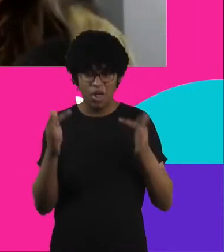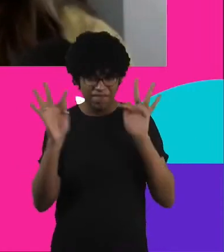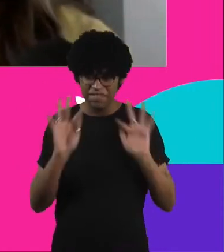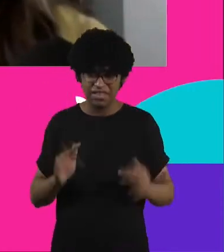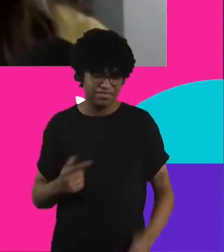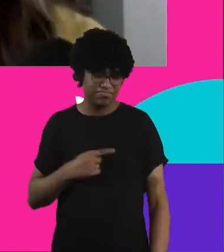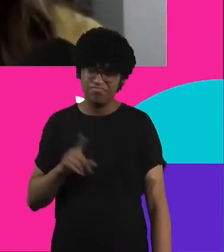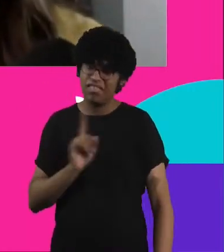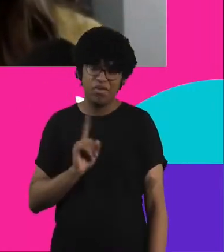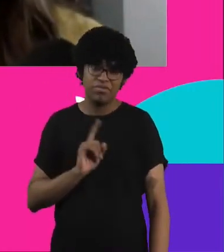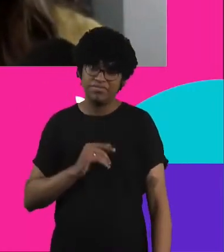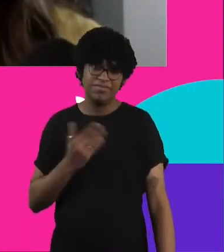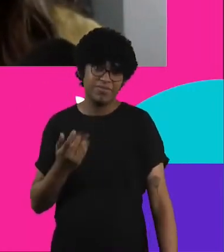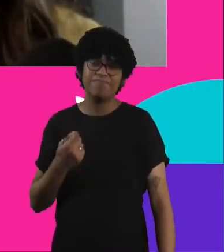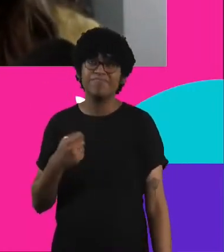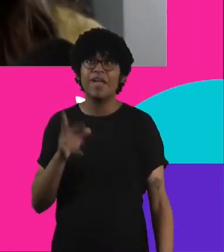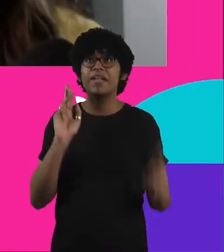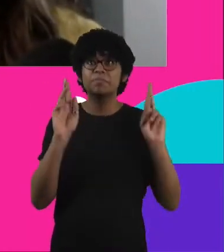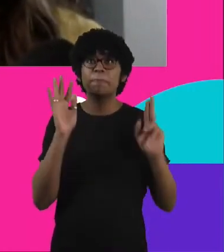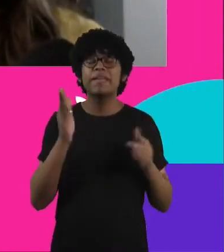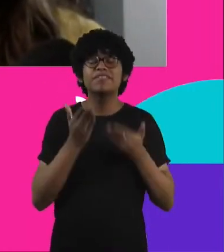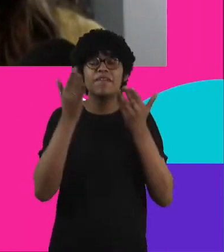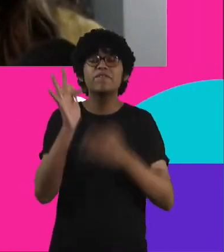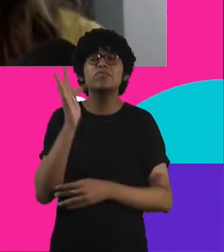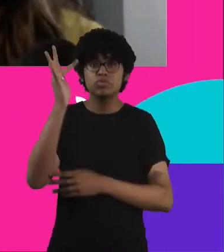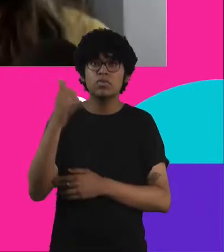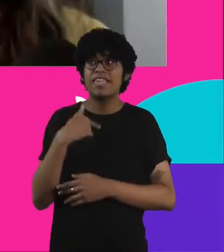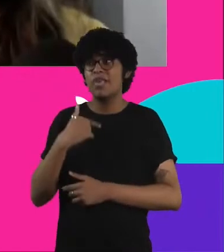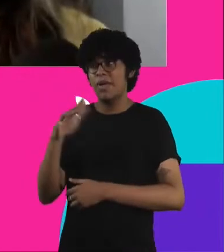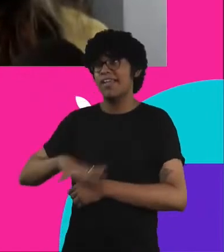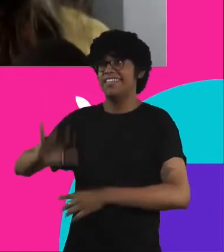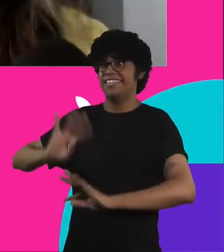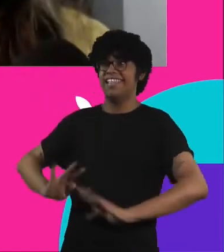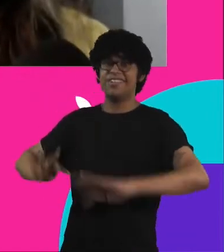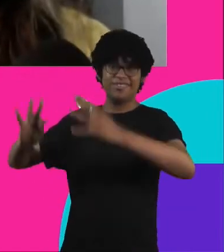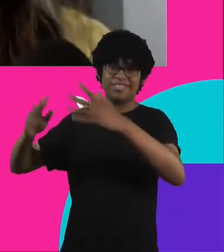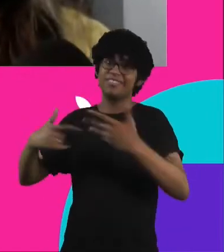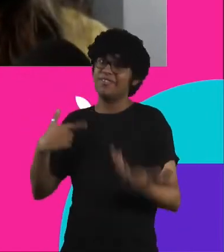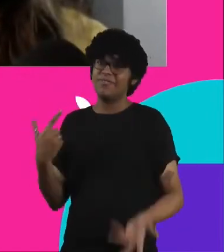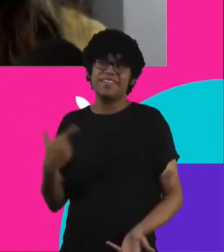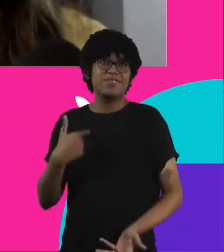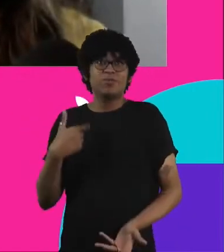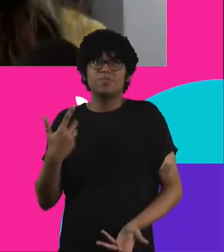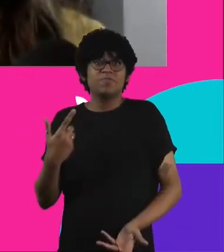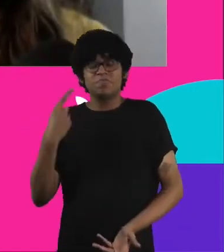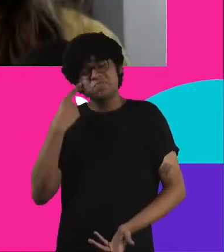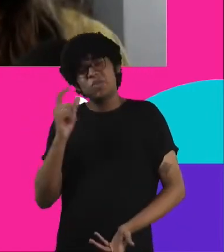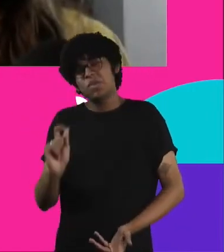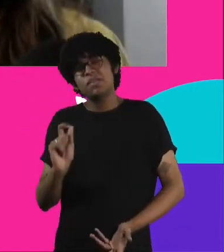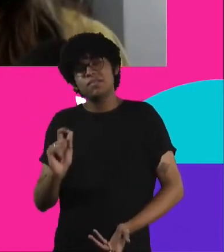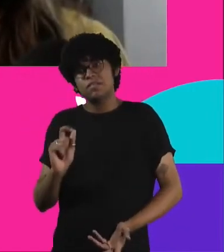isso. Eu sou uma entusiasta da tecnologia, da inovação e, como tal, também tenho vislumbrado que na